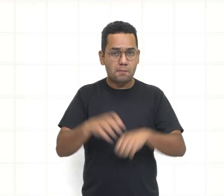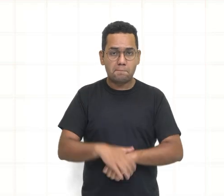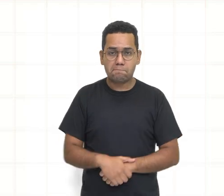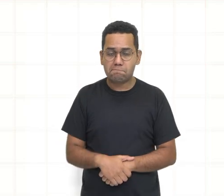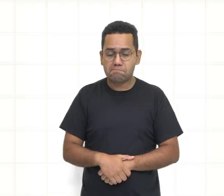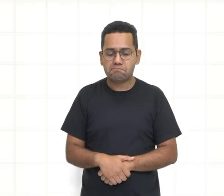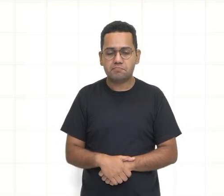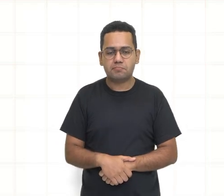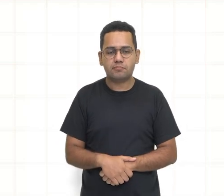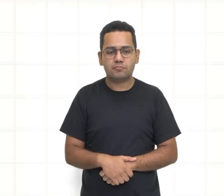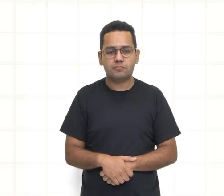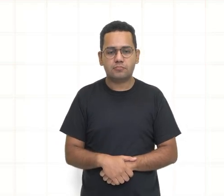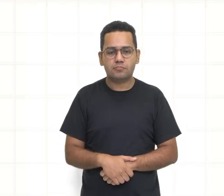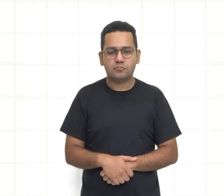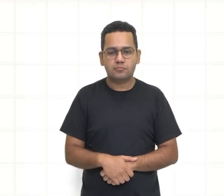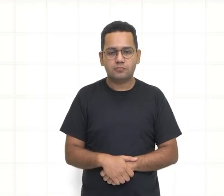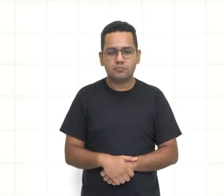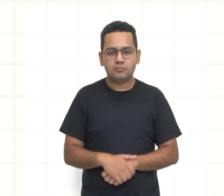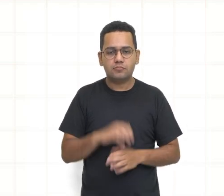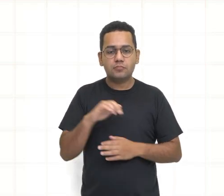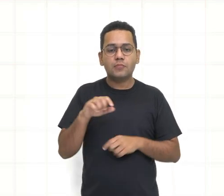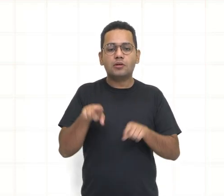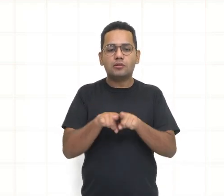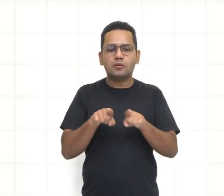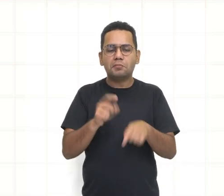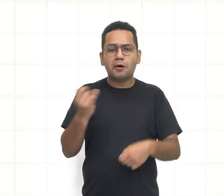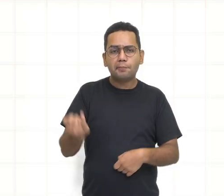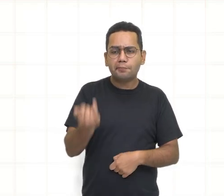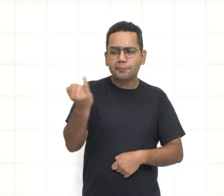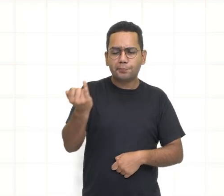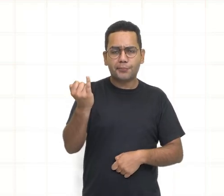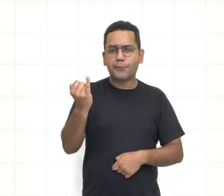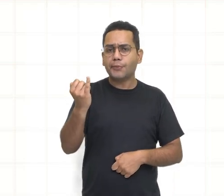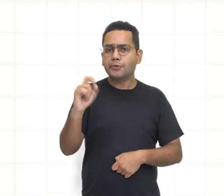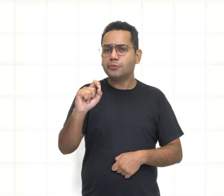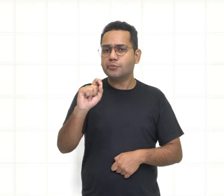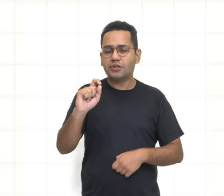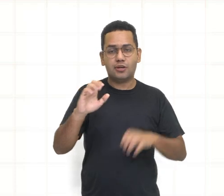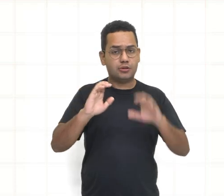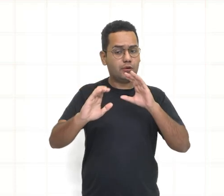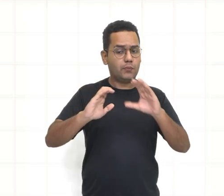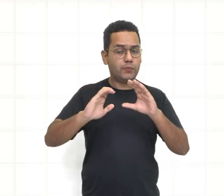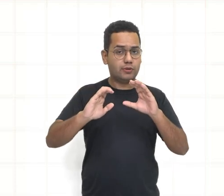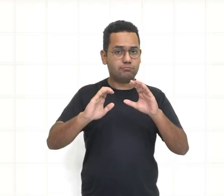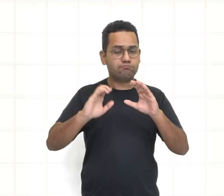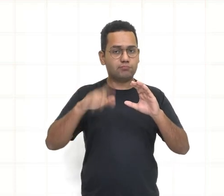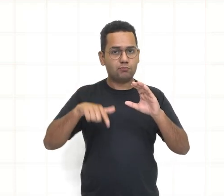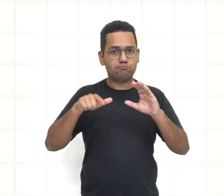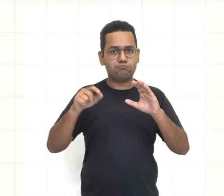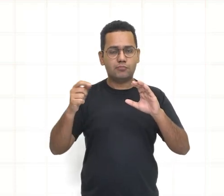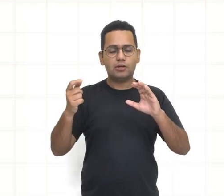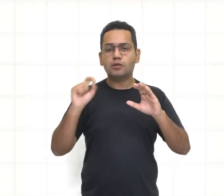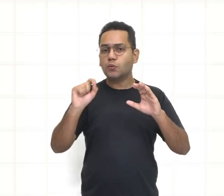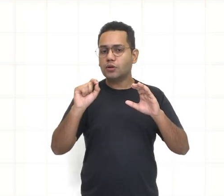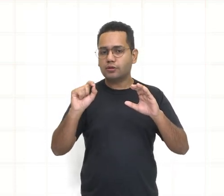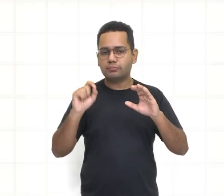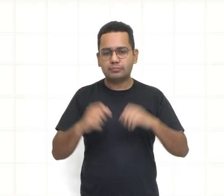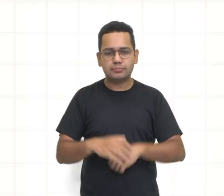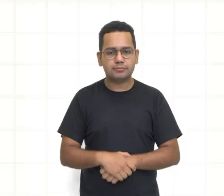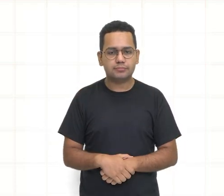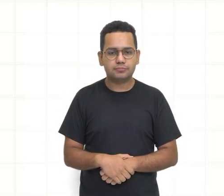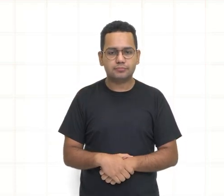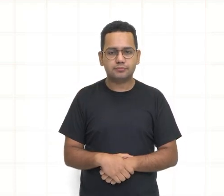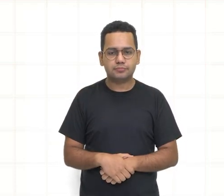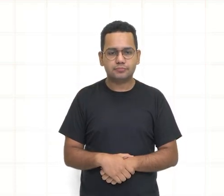à questão da importância da comunicação. Por quê? Através da comunicação há ali